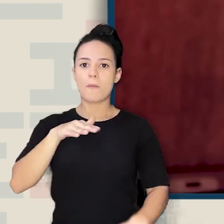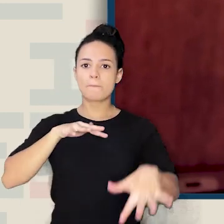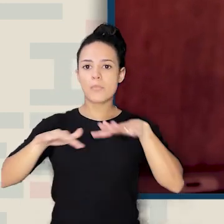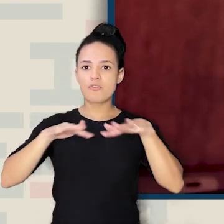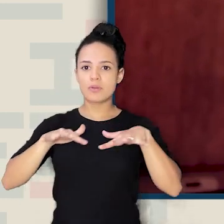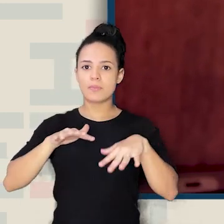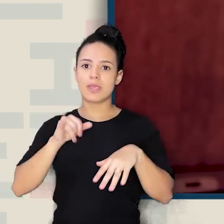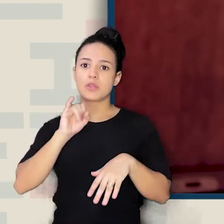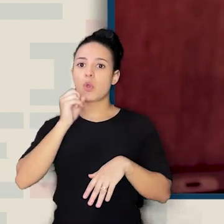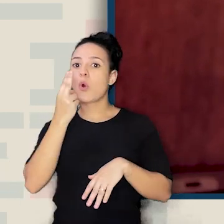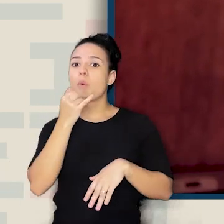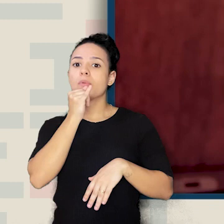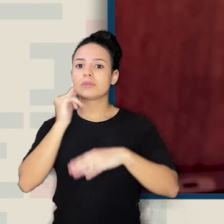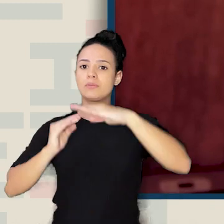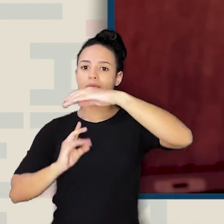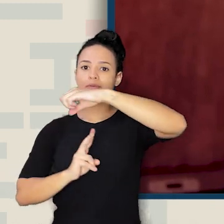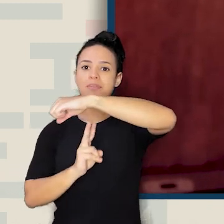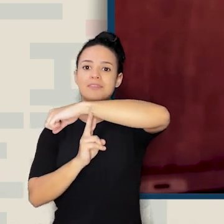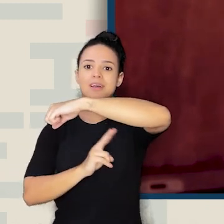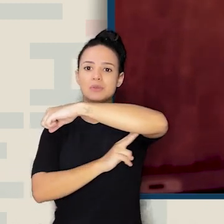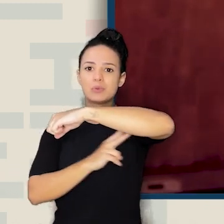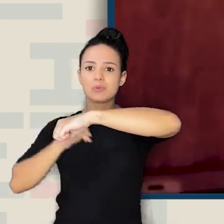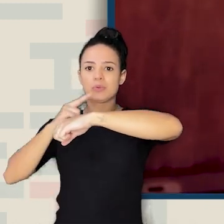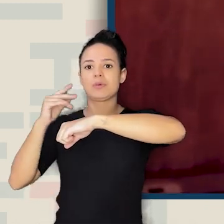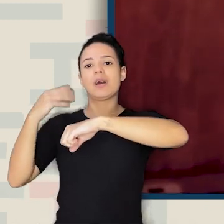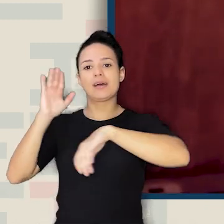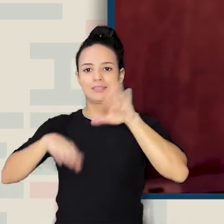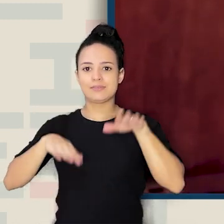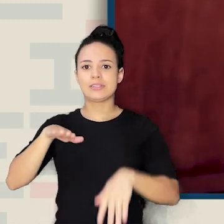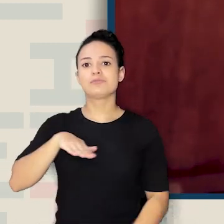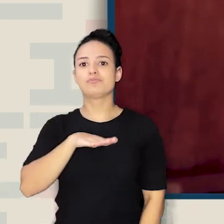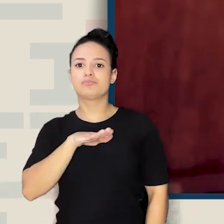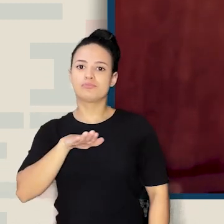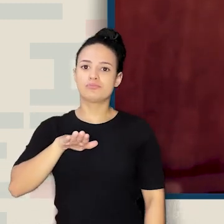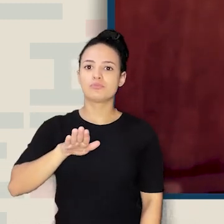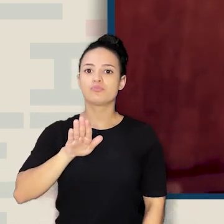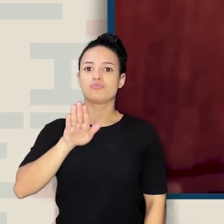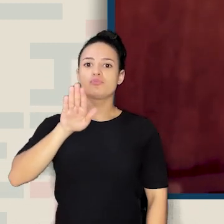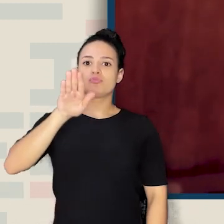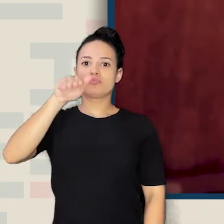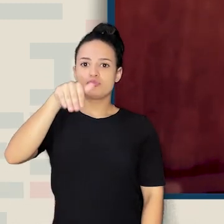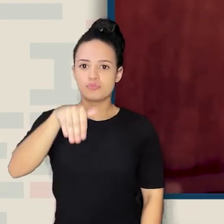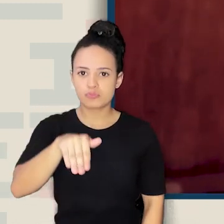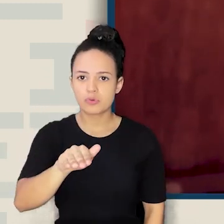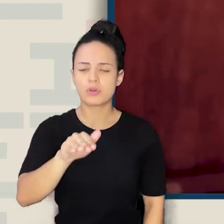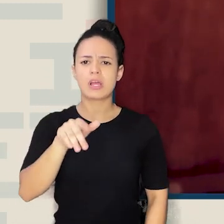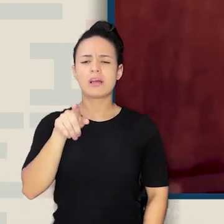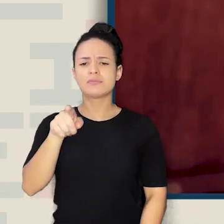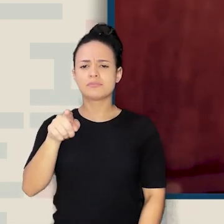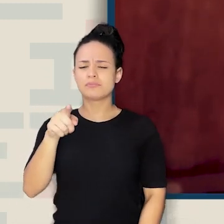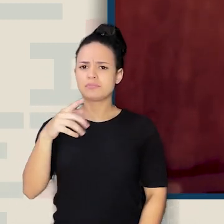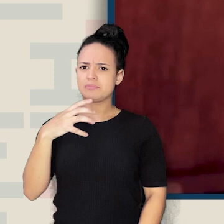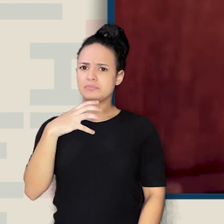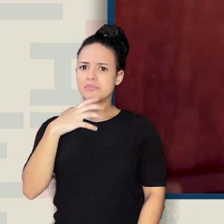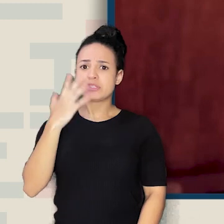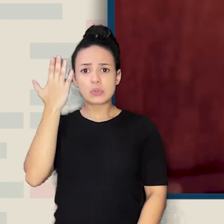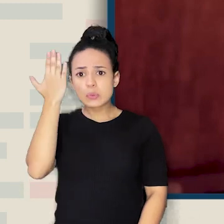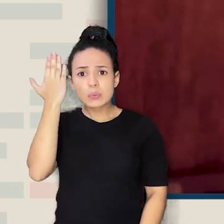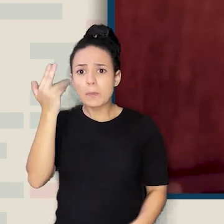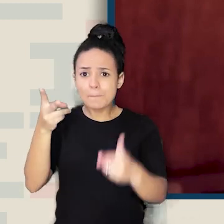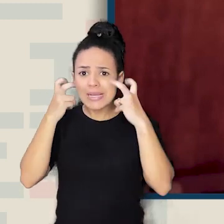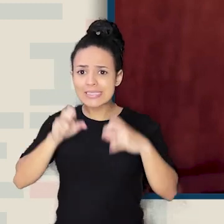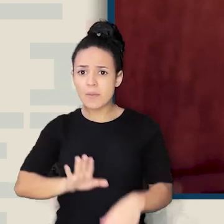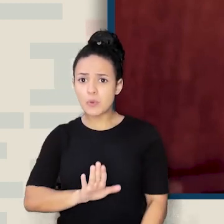viaduto, porque quando ele vem de onde ele vem, não dá para você perceber que ele vai subir no viaduto. Mas quando